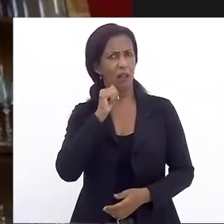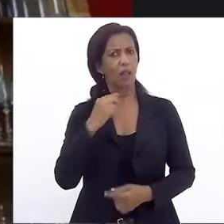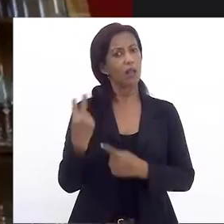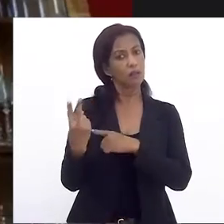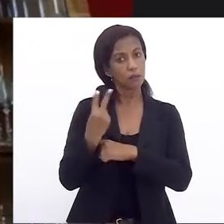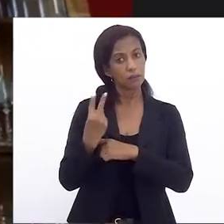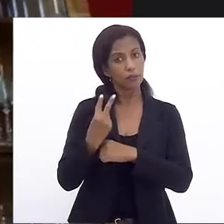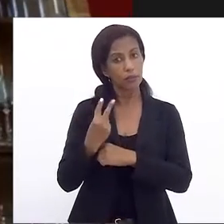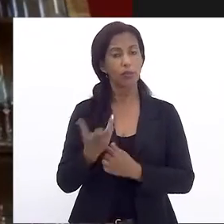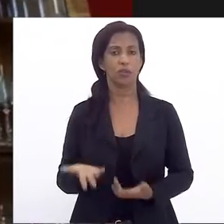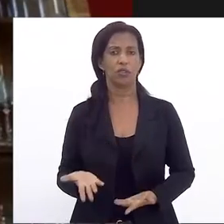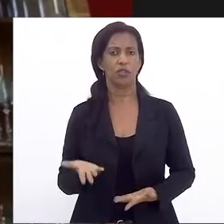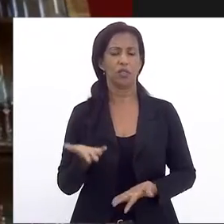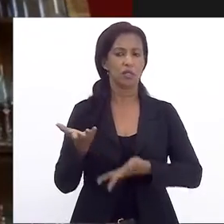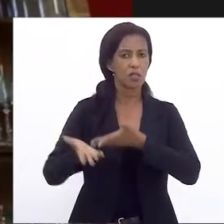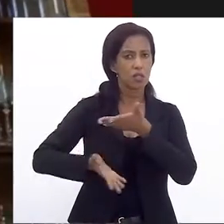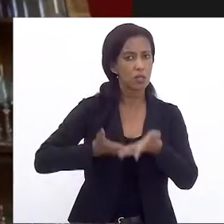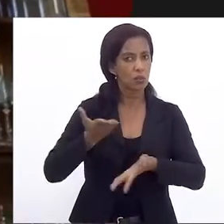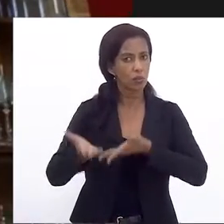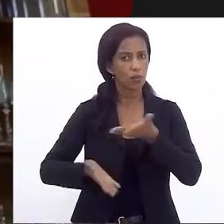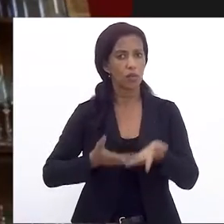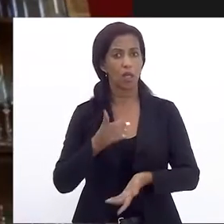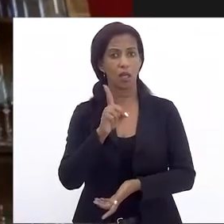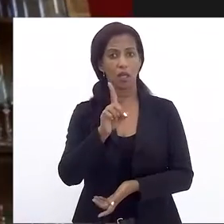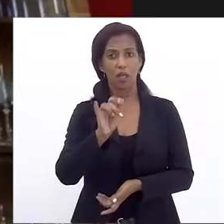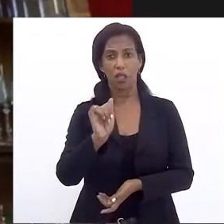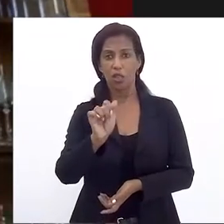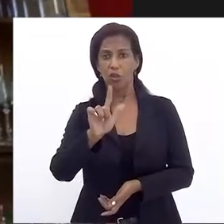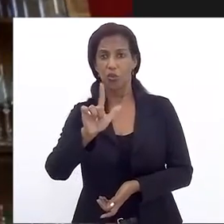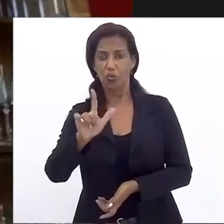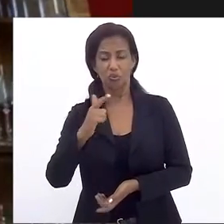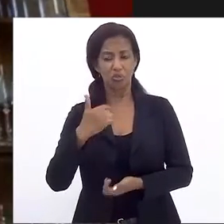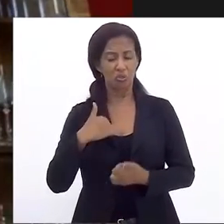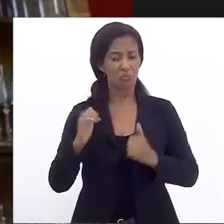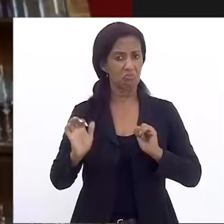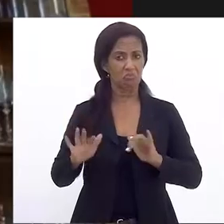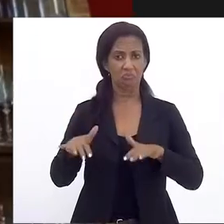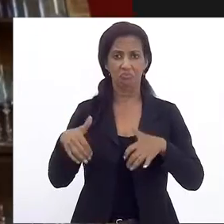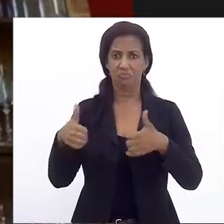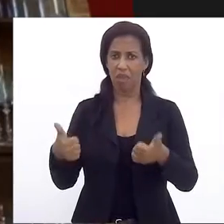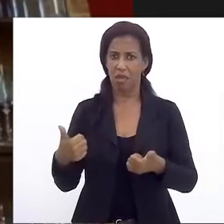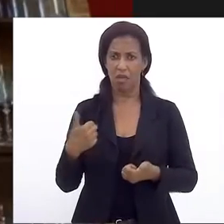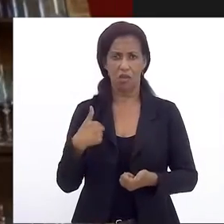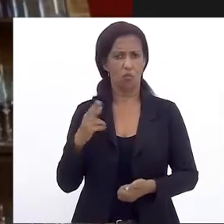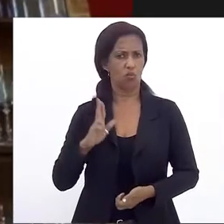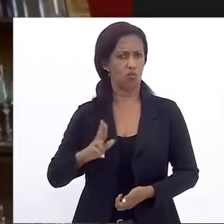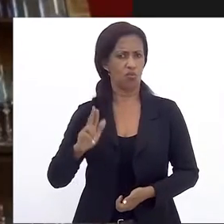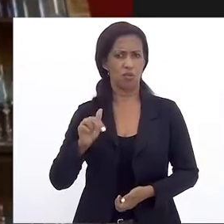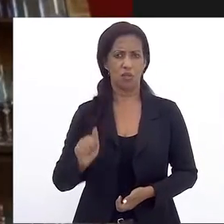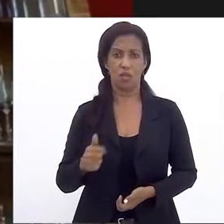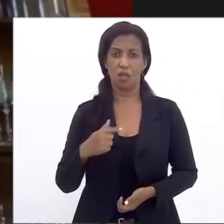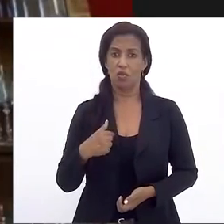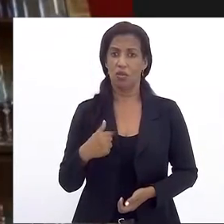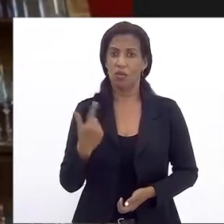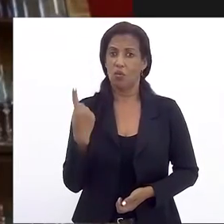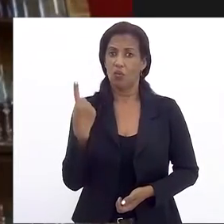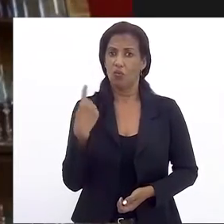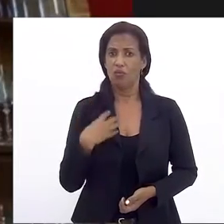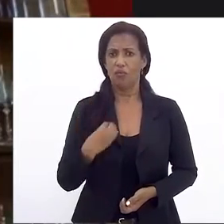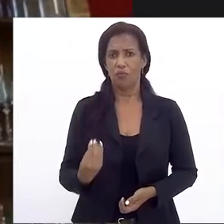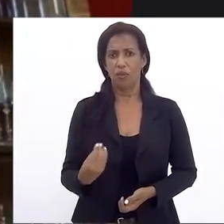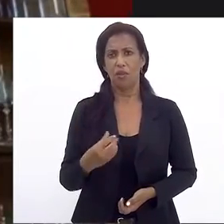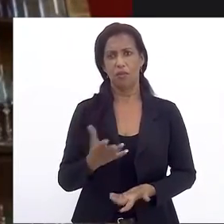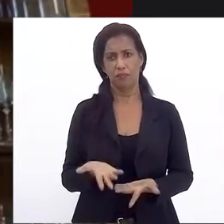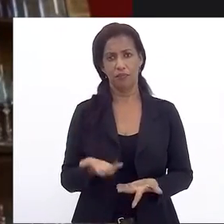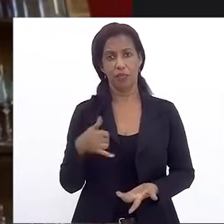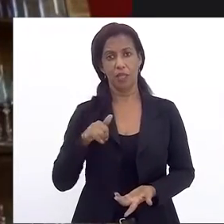materna não bate dentro da mulher, ela tem que se prevenir, se cuidar. E o DIU, eu usei, me dei super bem